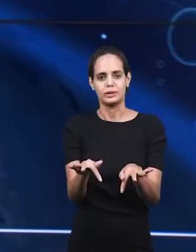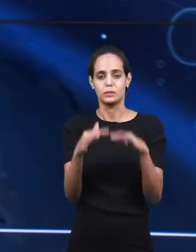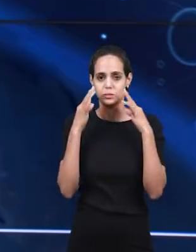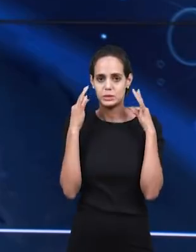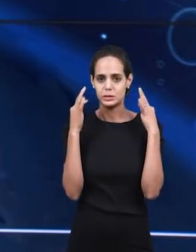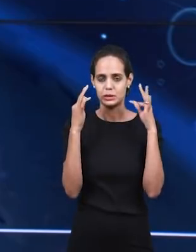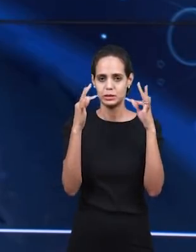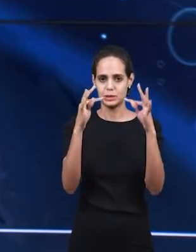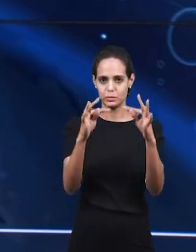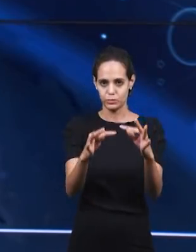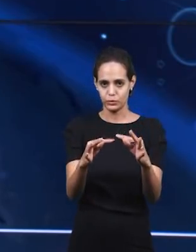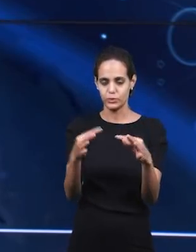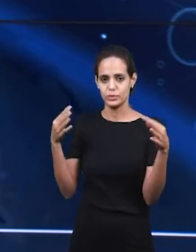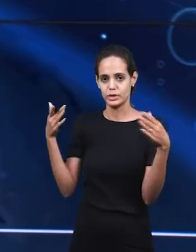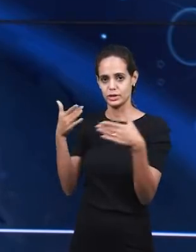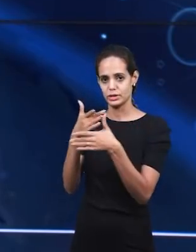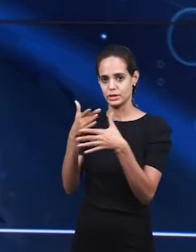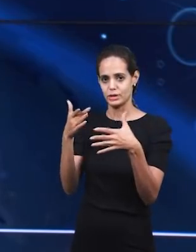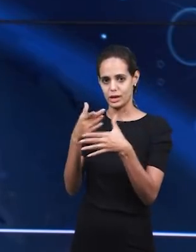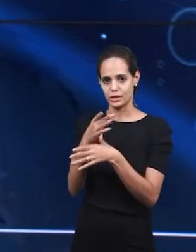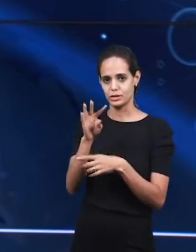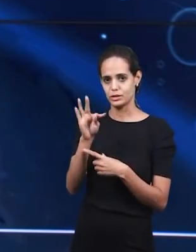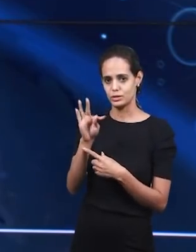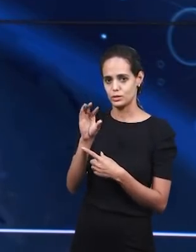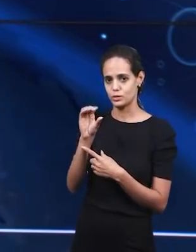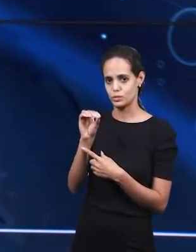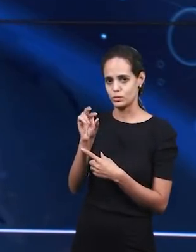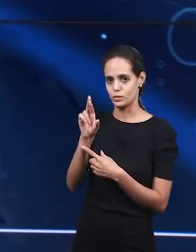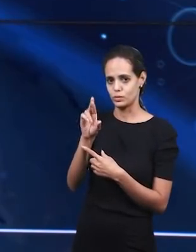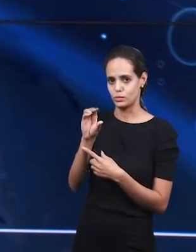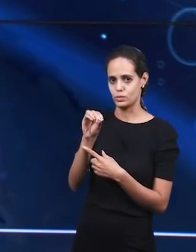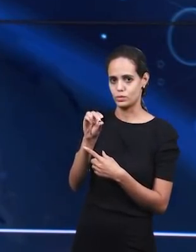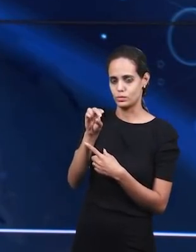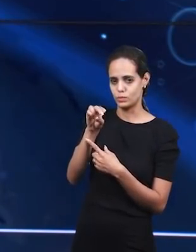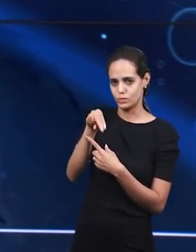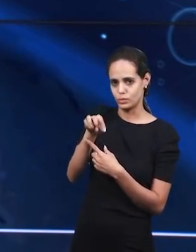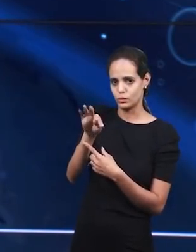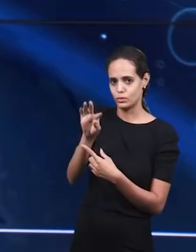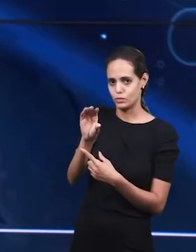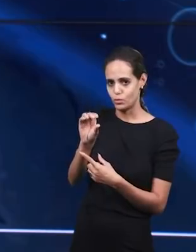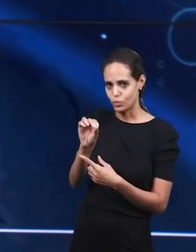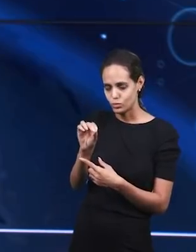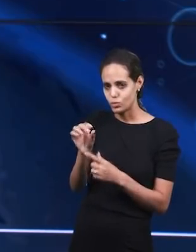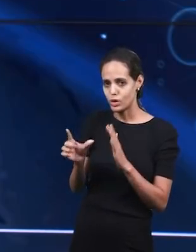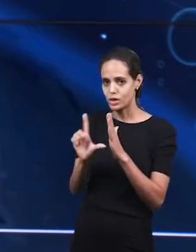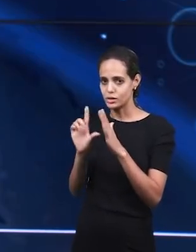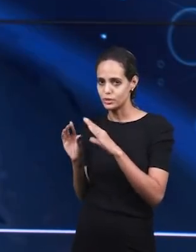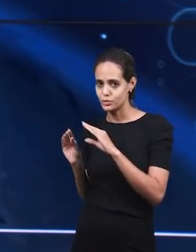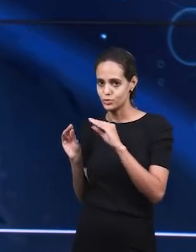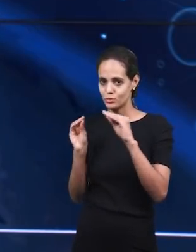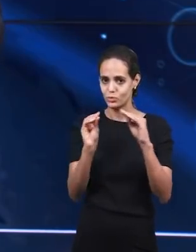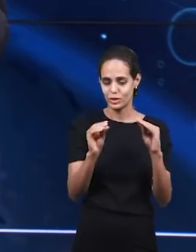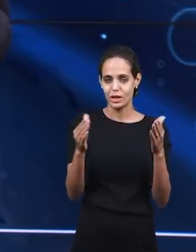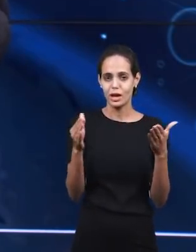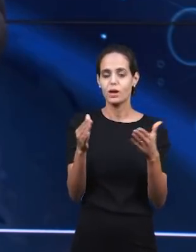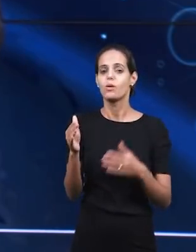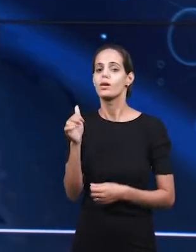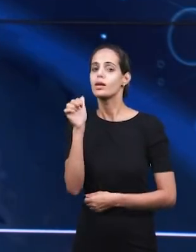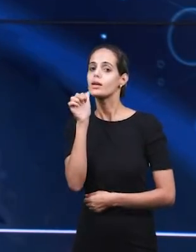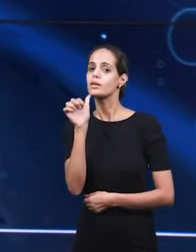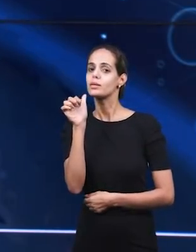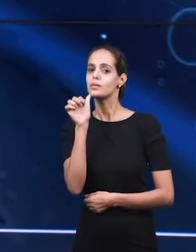de testemunhos em Toronto. E antes de passarmos para outra cidade, Nós vamos ouvir agora a irmã